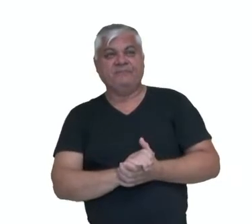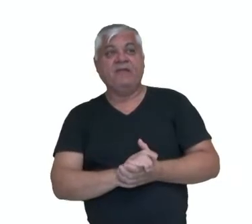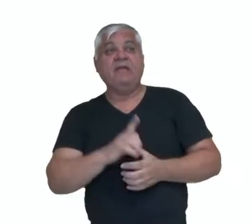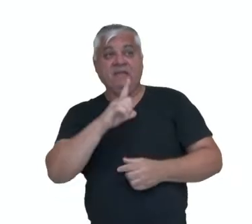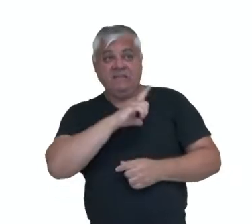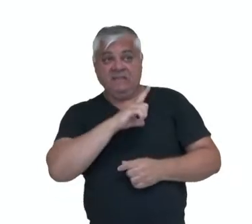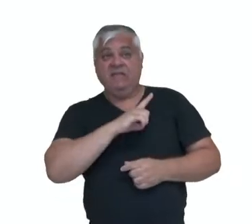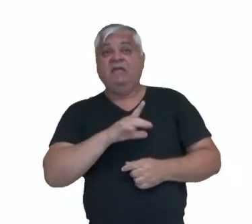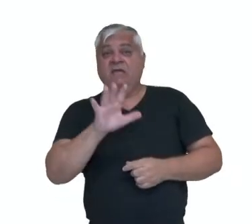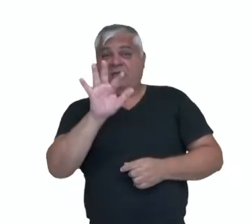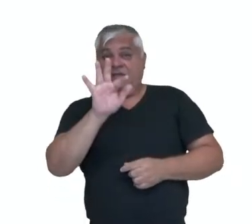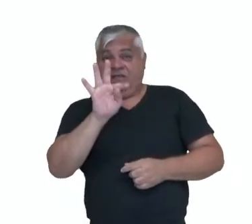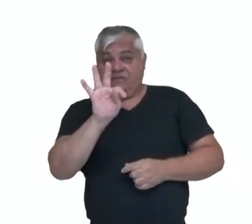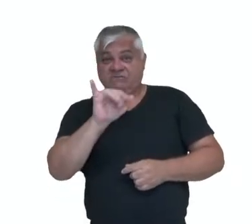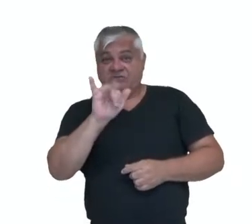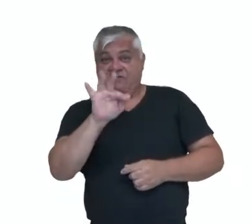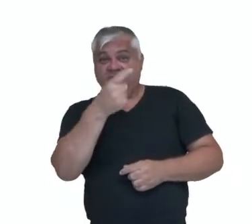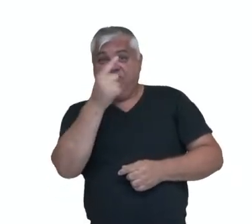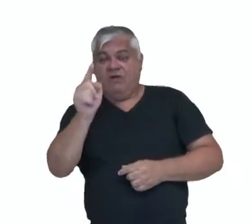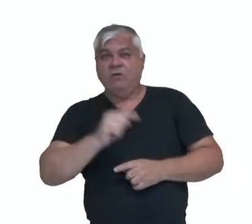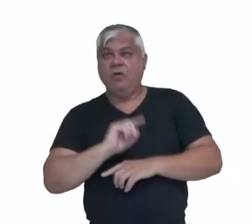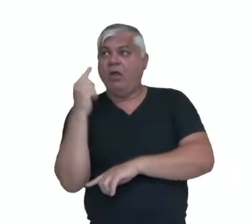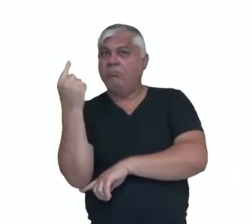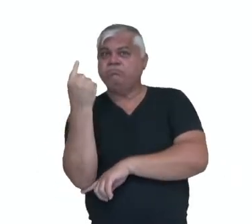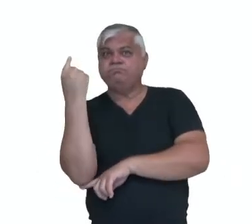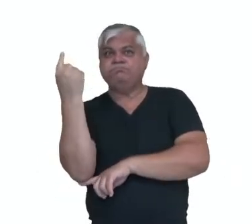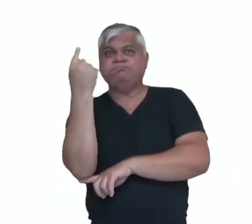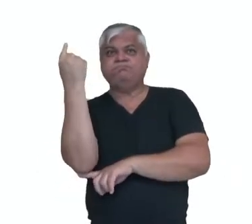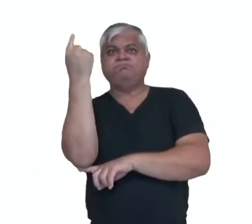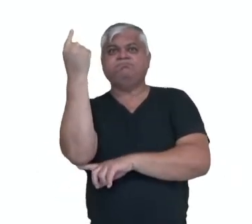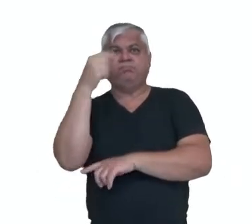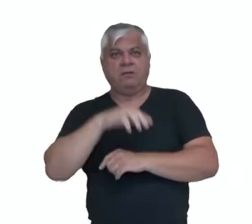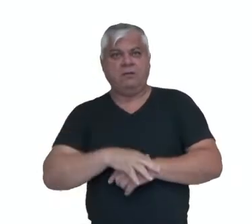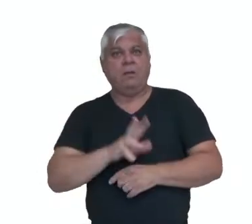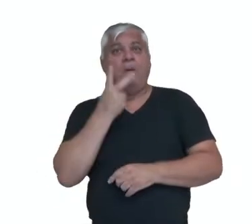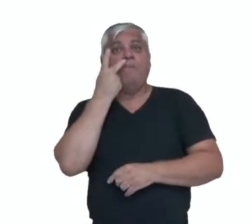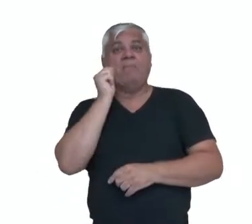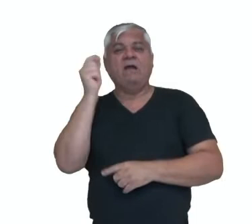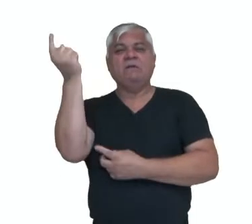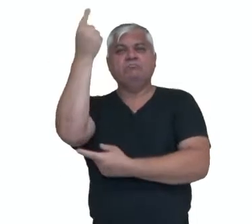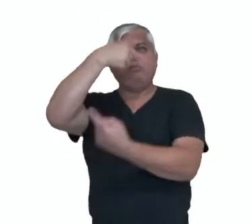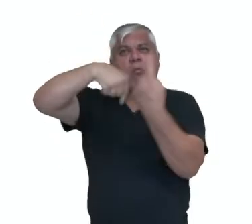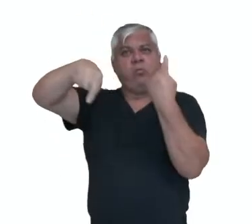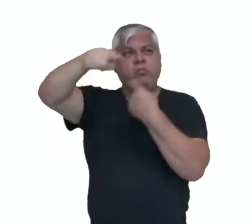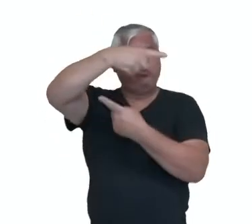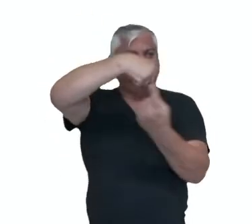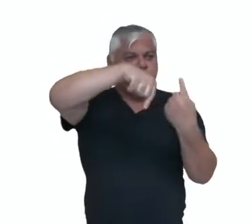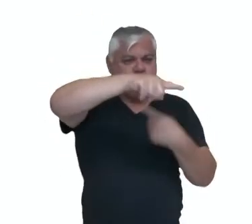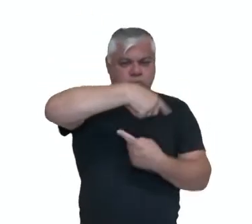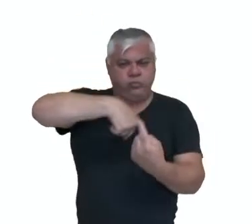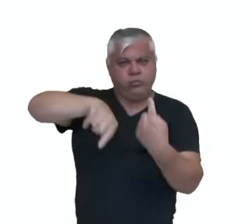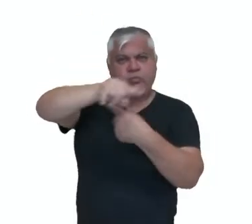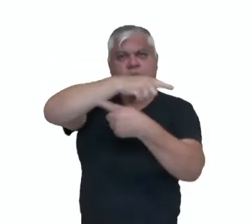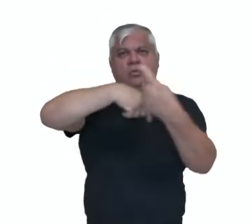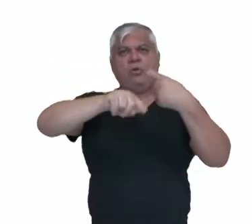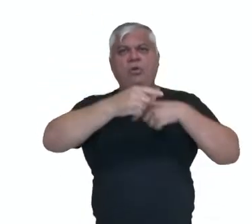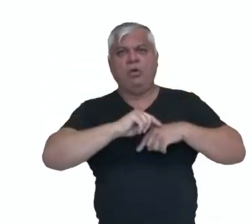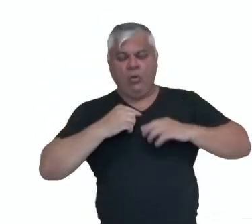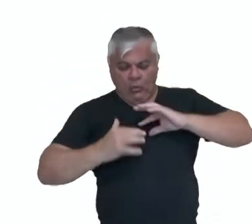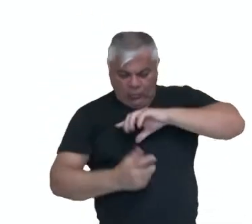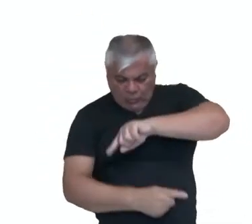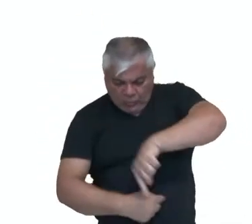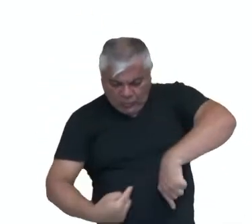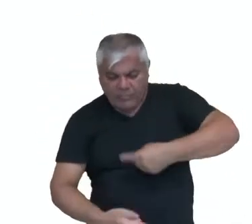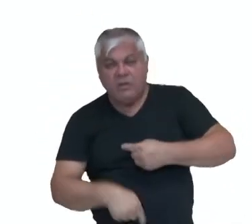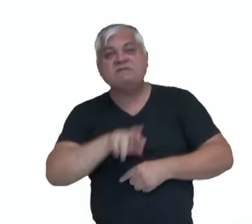é filho de Gaia com Tártaro, gente. Ele é um gigante da mitologia grega, pai dos ventos, tinha um corpo composto por serpentes e voava.